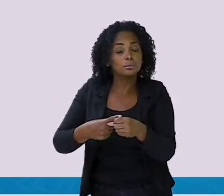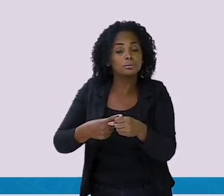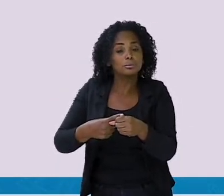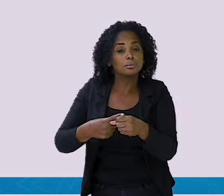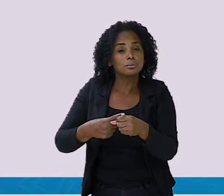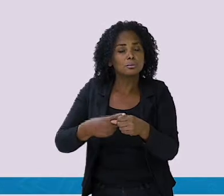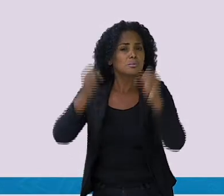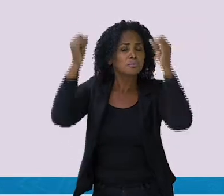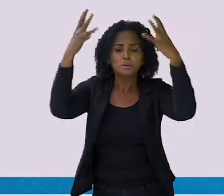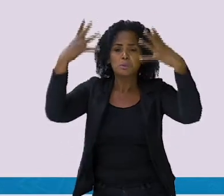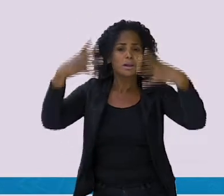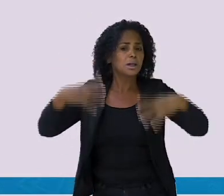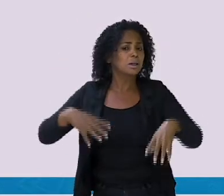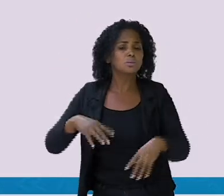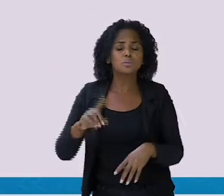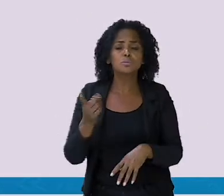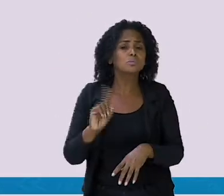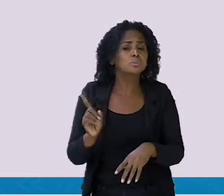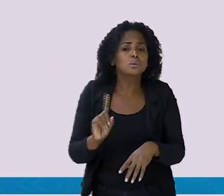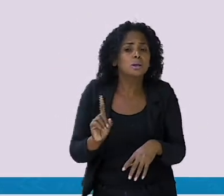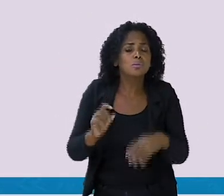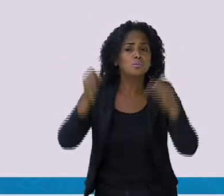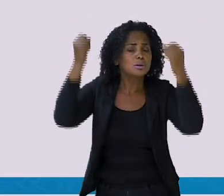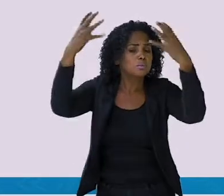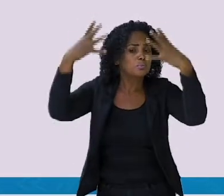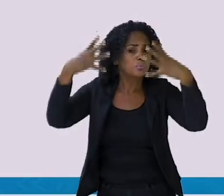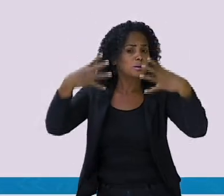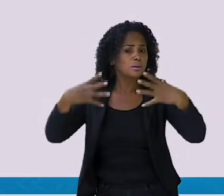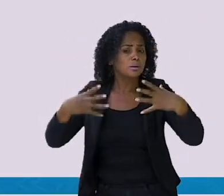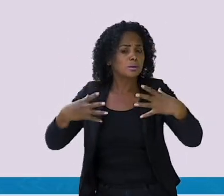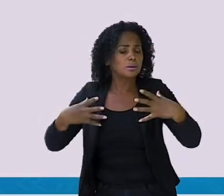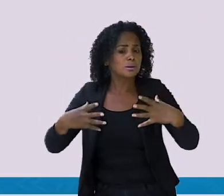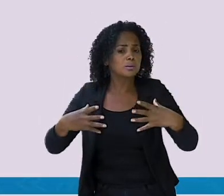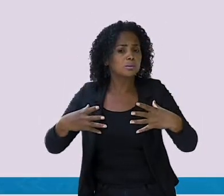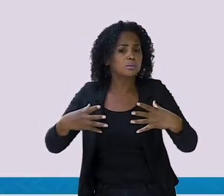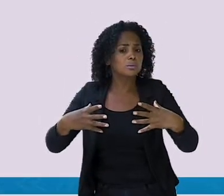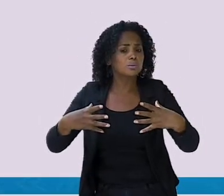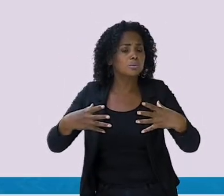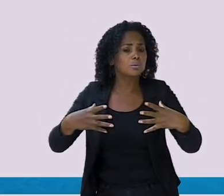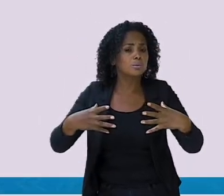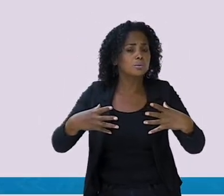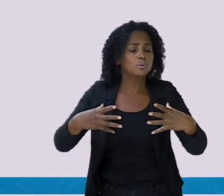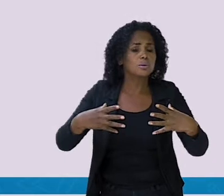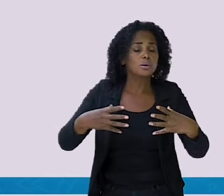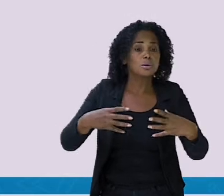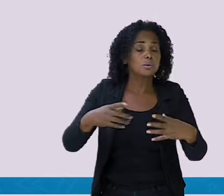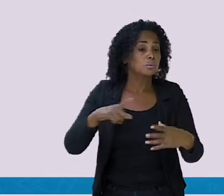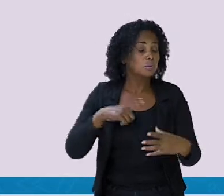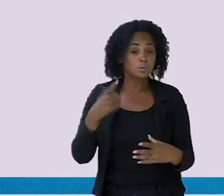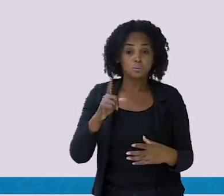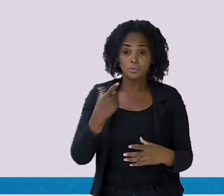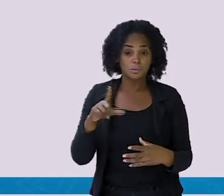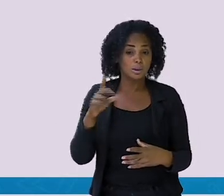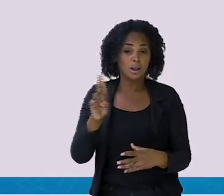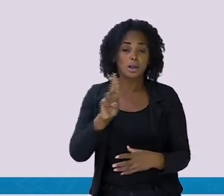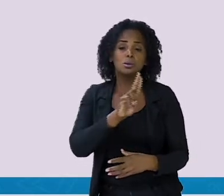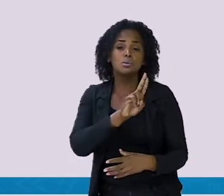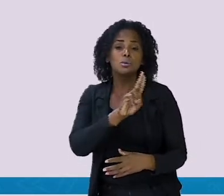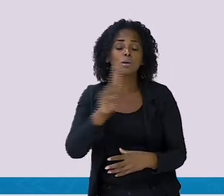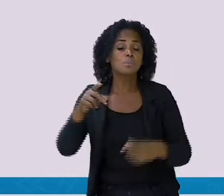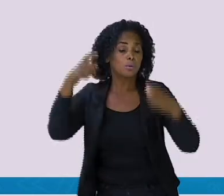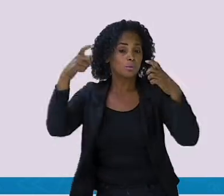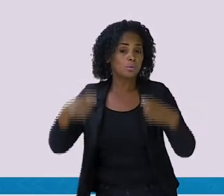cachoeira, a gente pode pensar aqui também em bairros, que é um lugar,